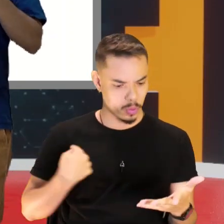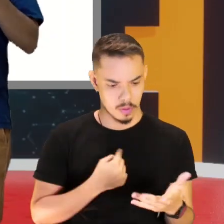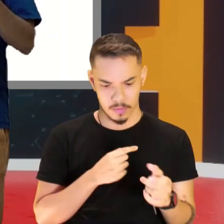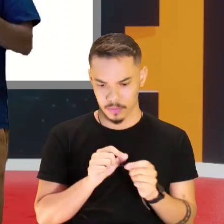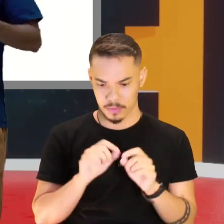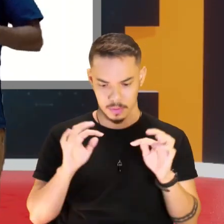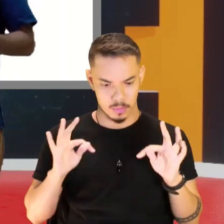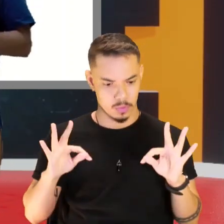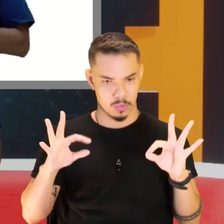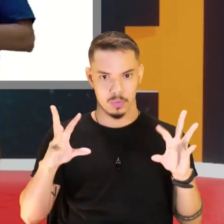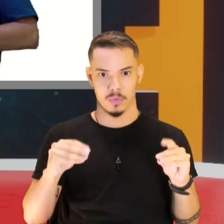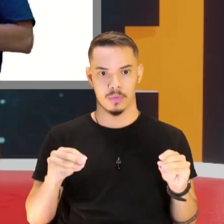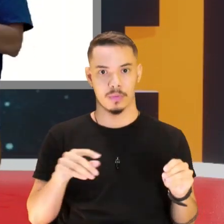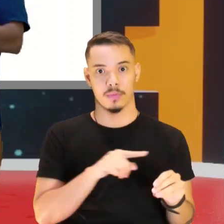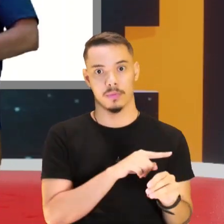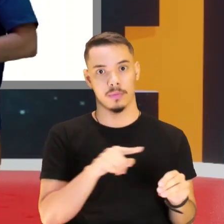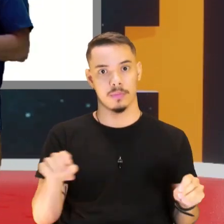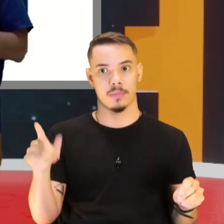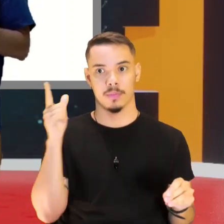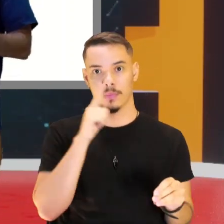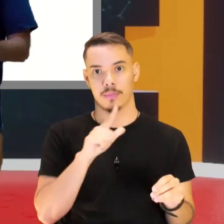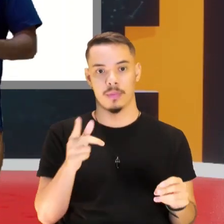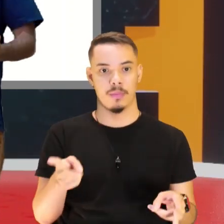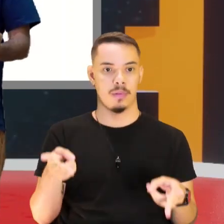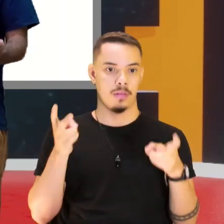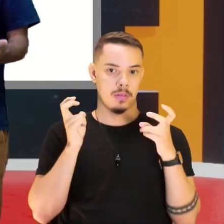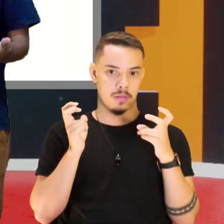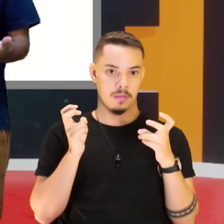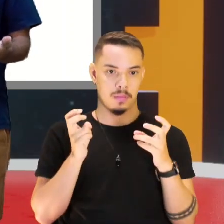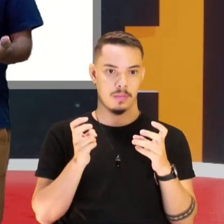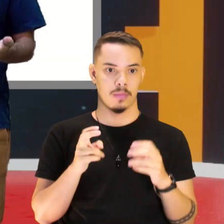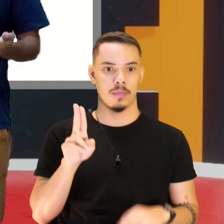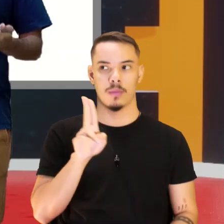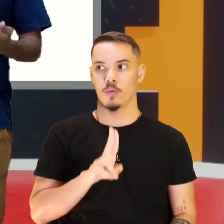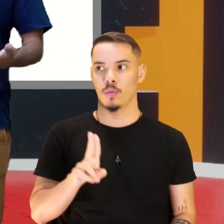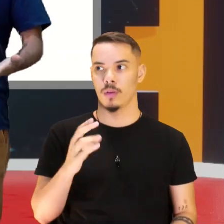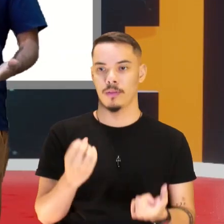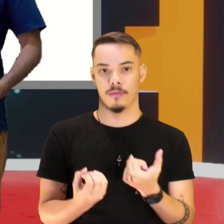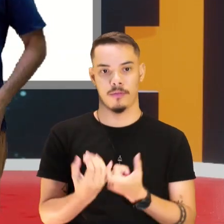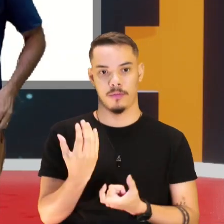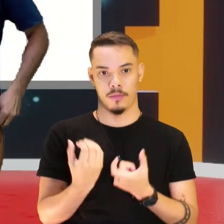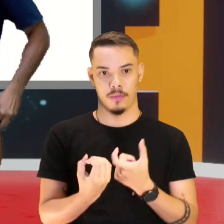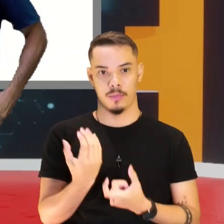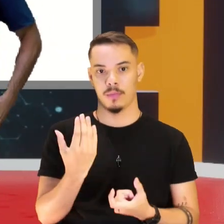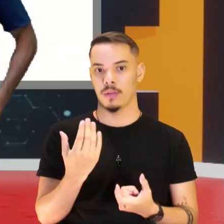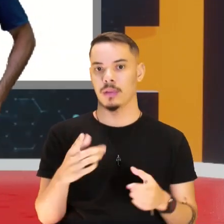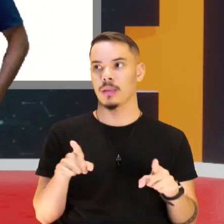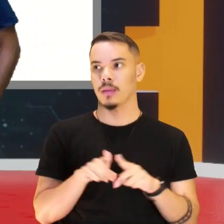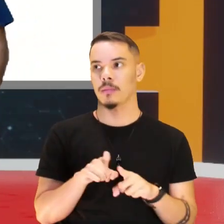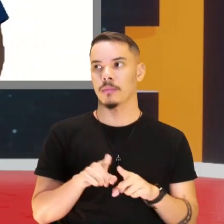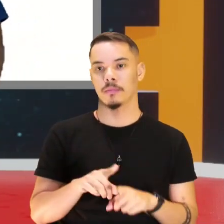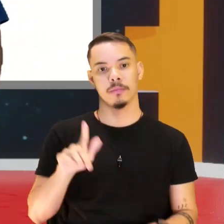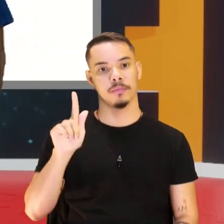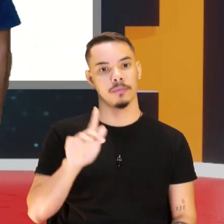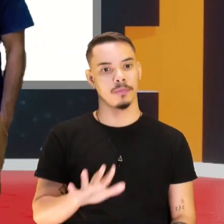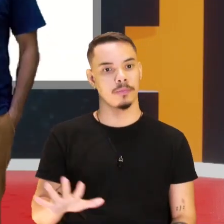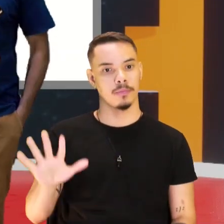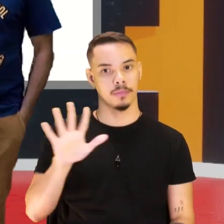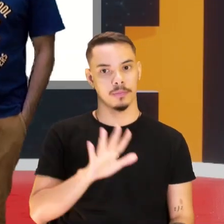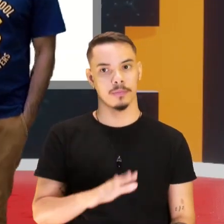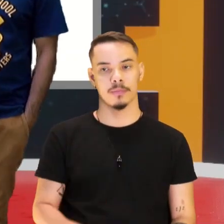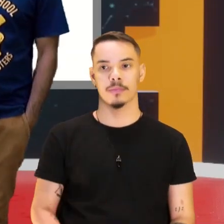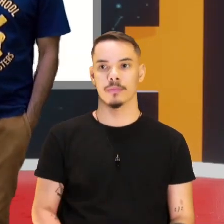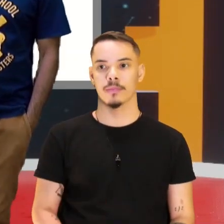para que você pudesse perceber esse usar a fórmula, usar o termo geral. E aí,